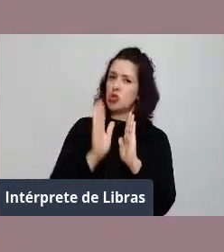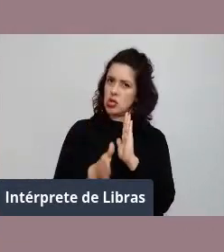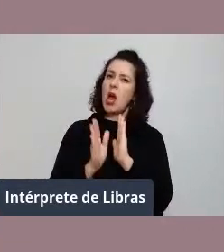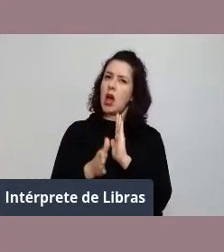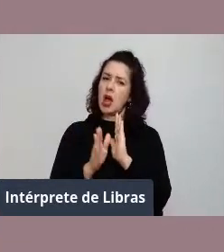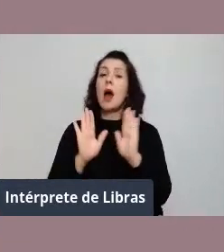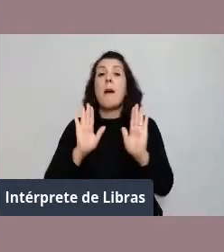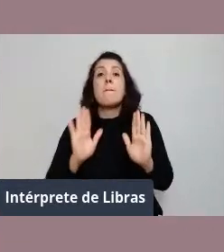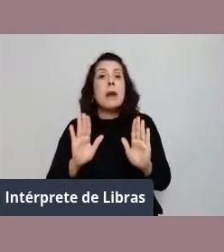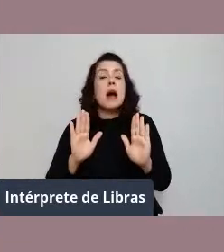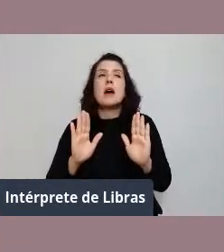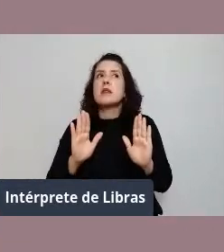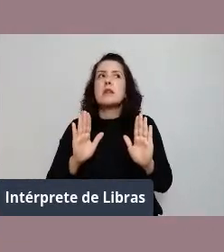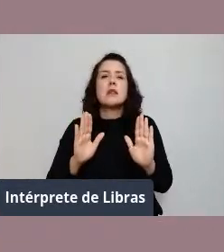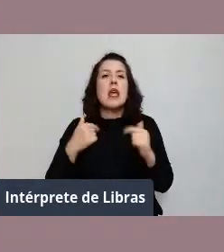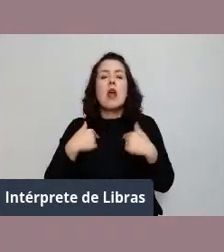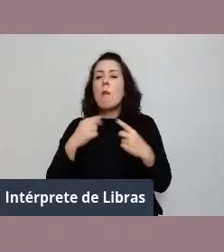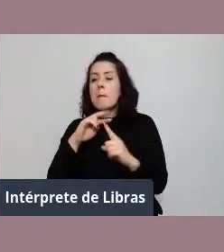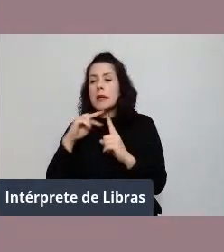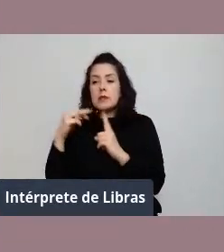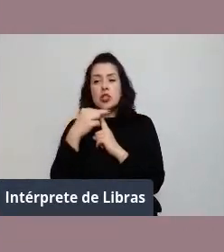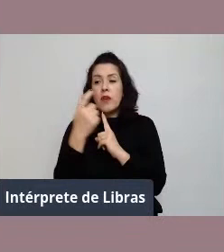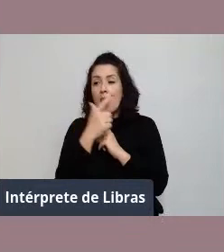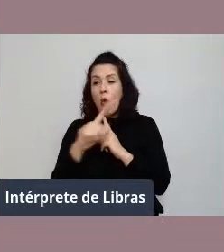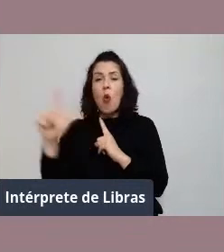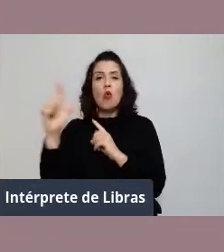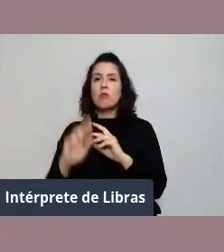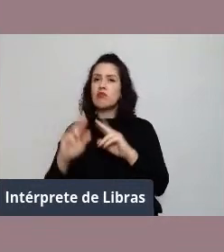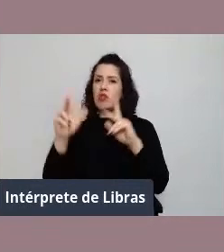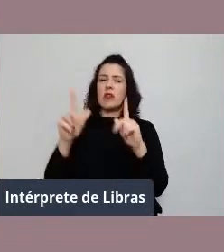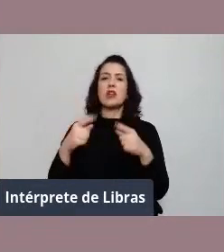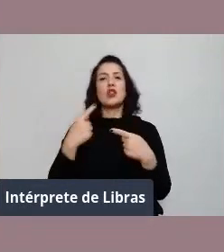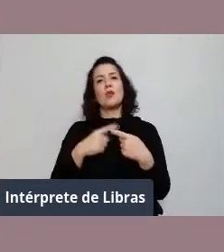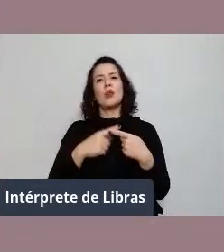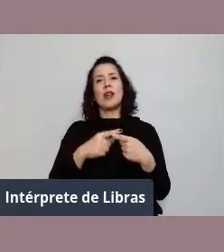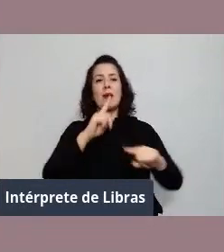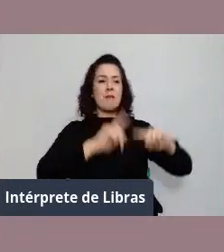e que se modificou a partir desse encontro.